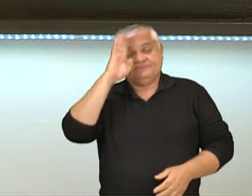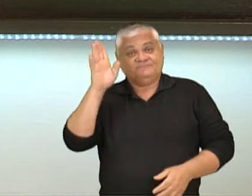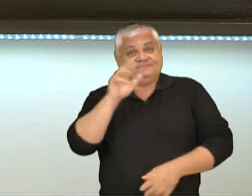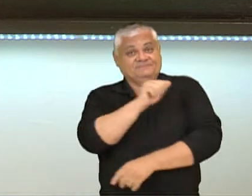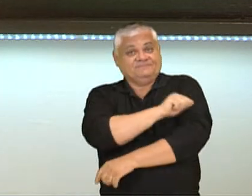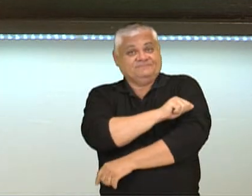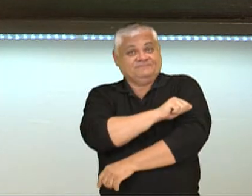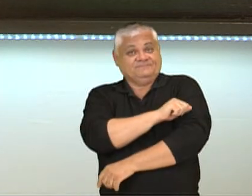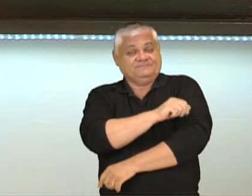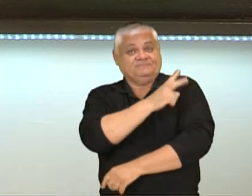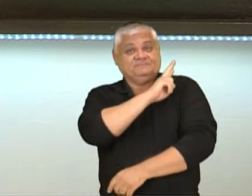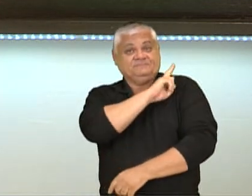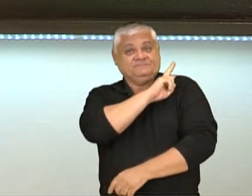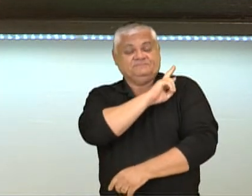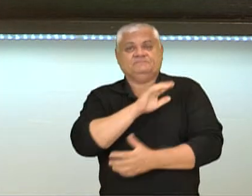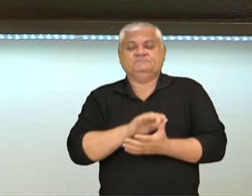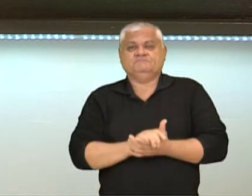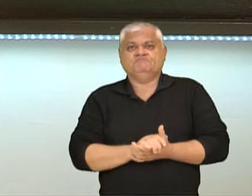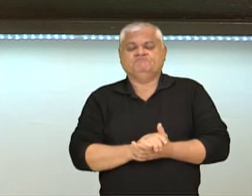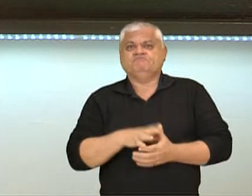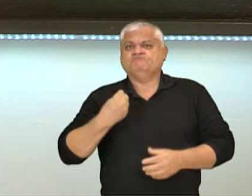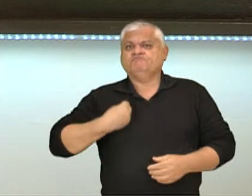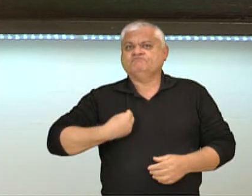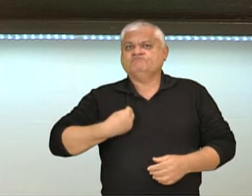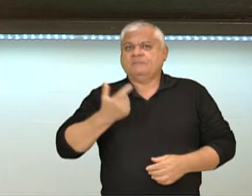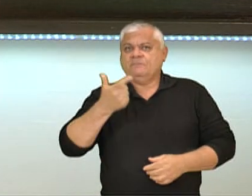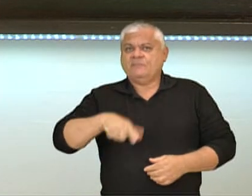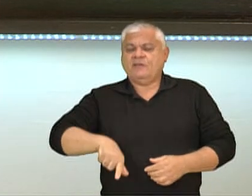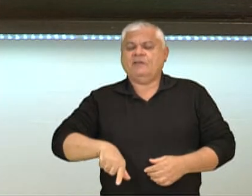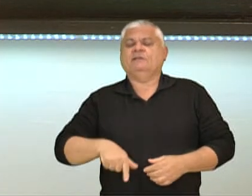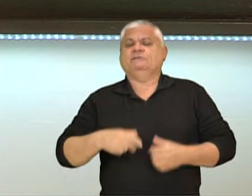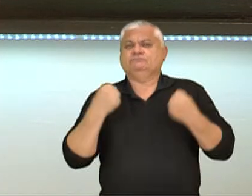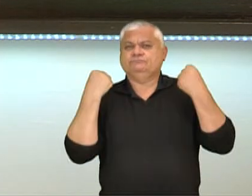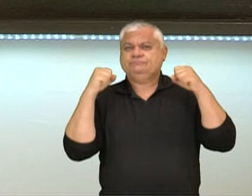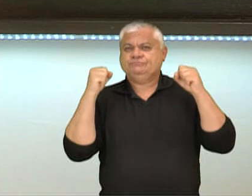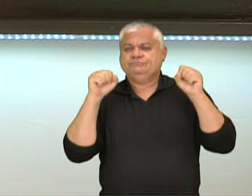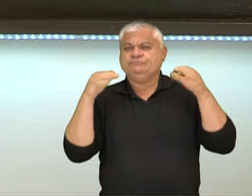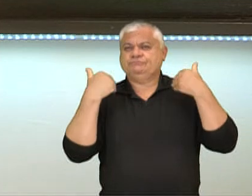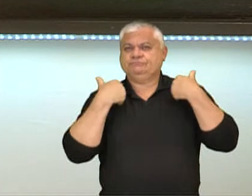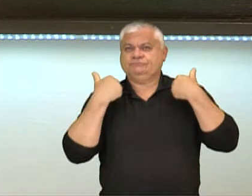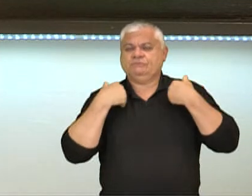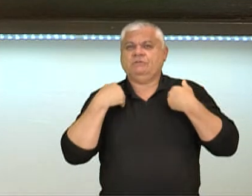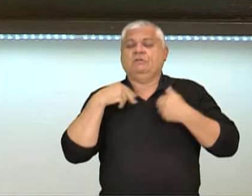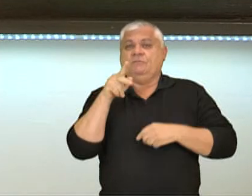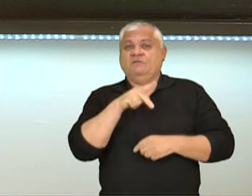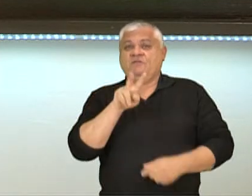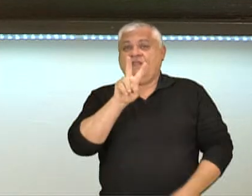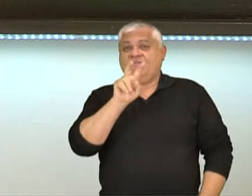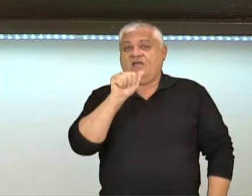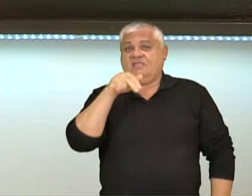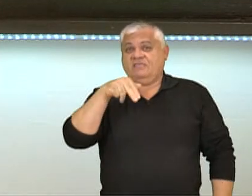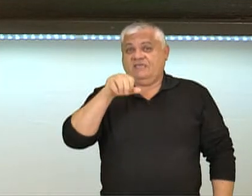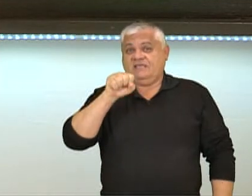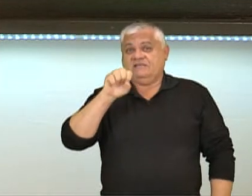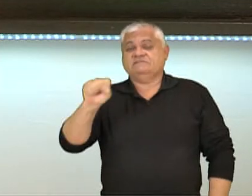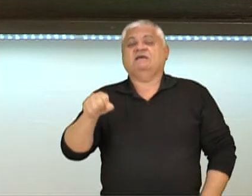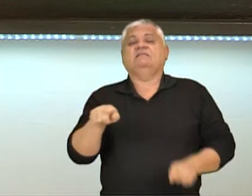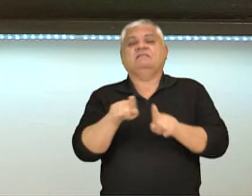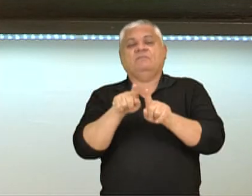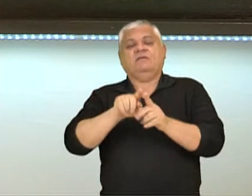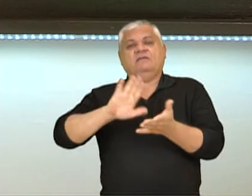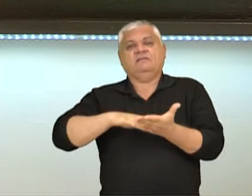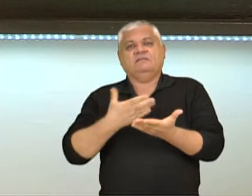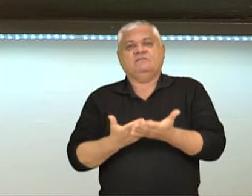Olá, estudantes da segunda série. Estamos aqui para mais uma aula de Educação Física comigo, professora Vanessa, e também com o